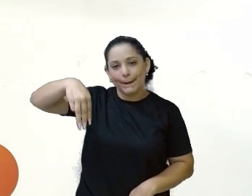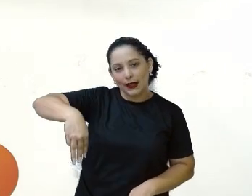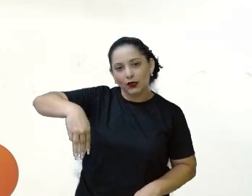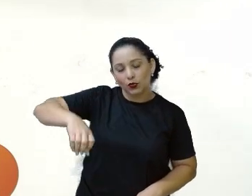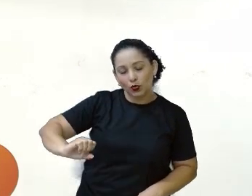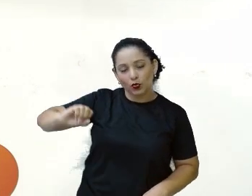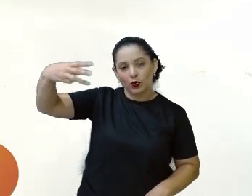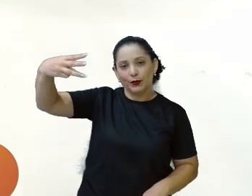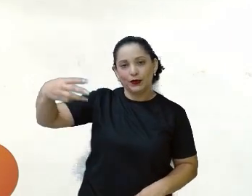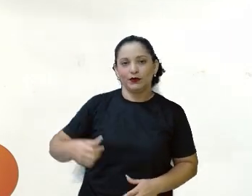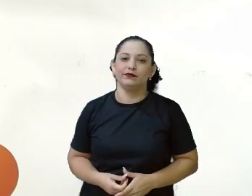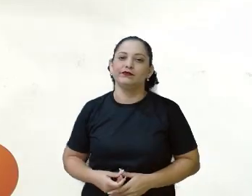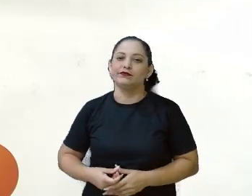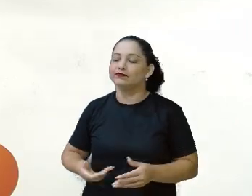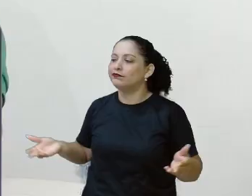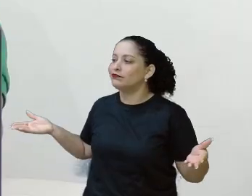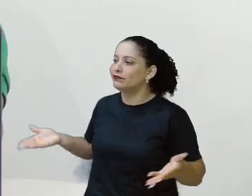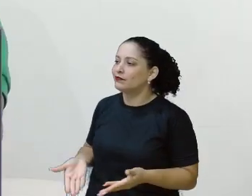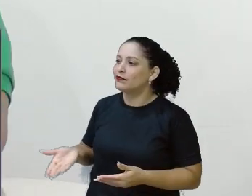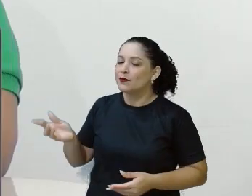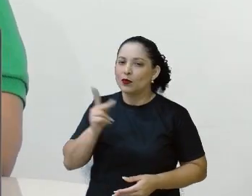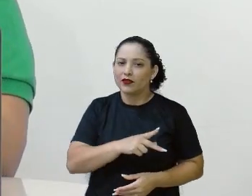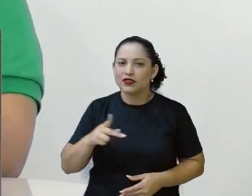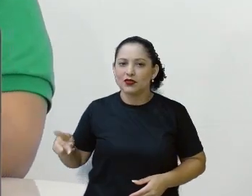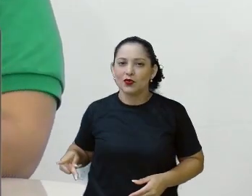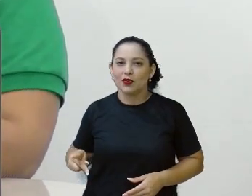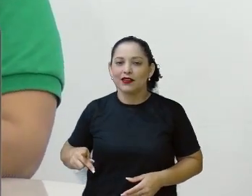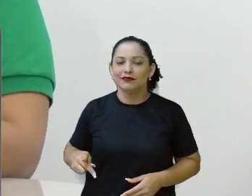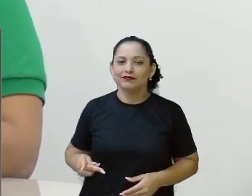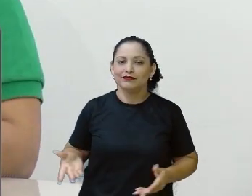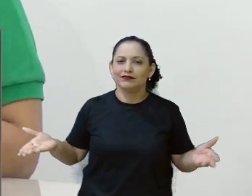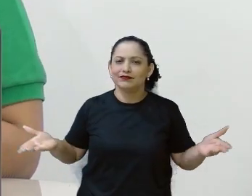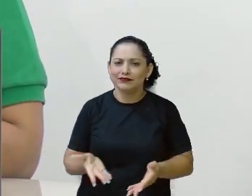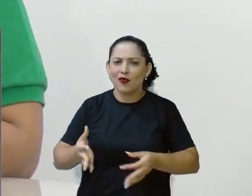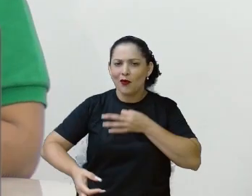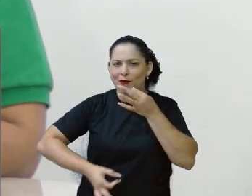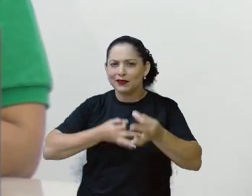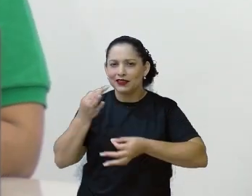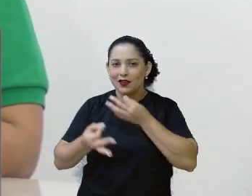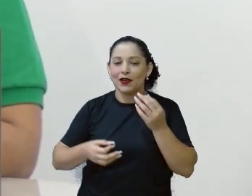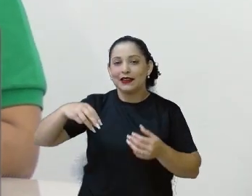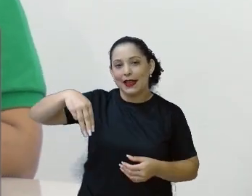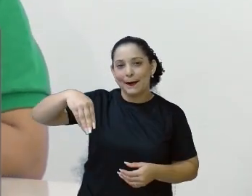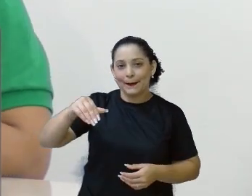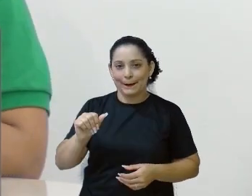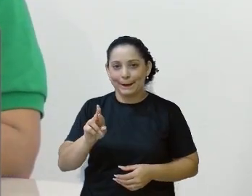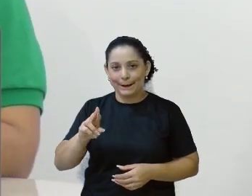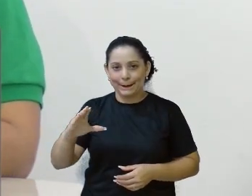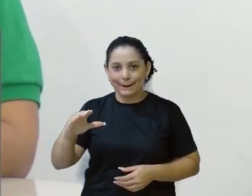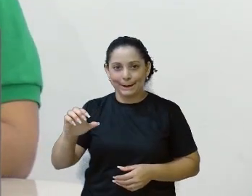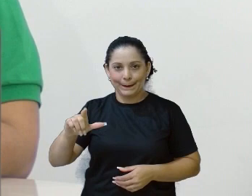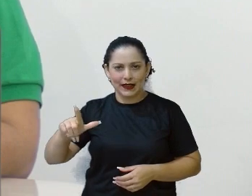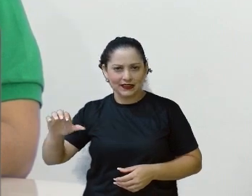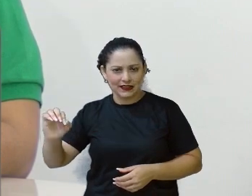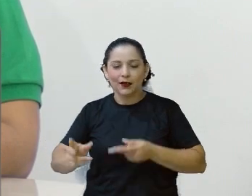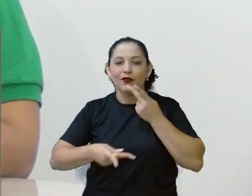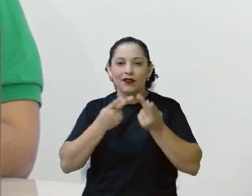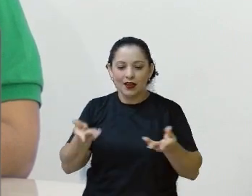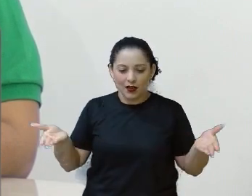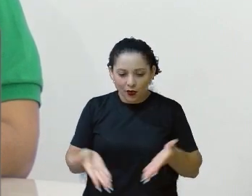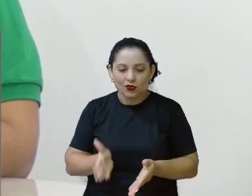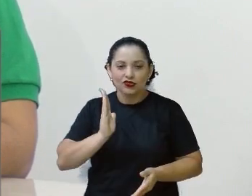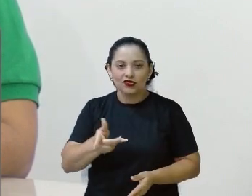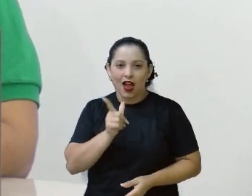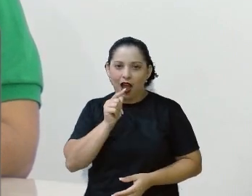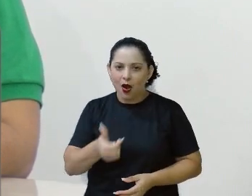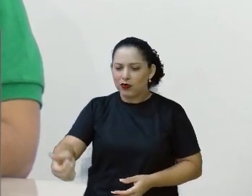facilitar. Professora Abigail. O Marcelo está aqui dizendo a você que ele já tomou água hoje, viu? Se Já fica despreocupado, o Marcelo já tomou a